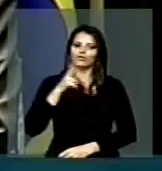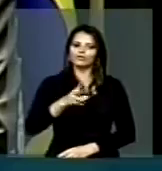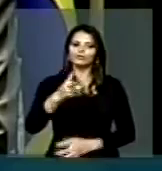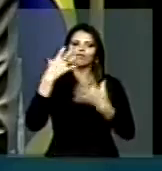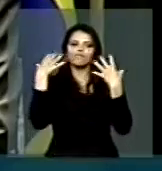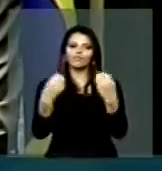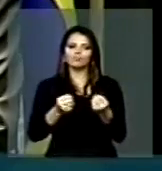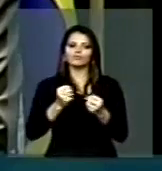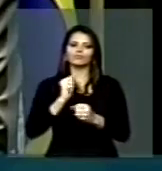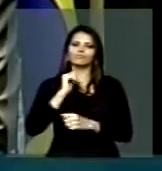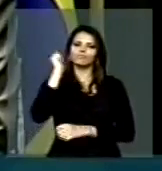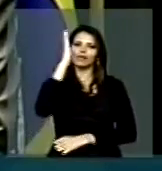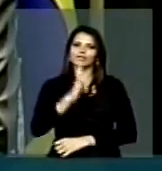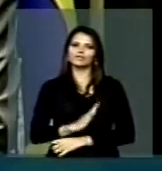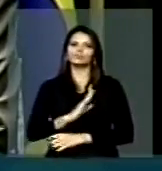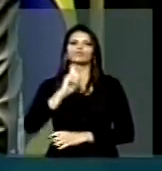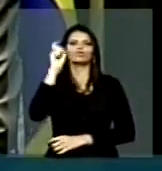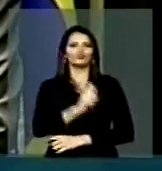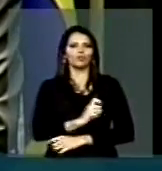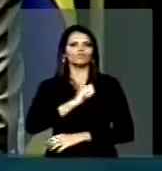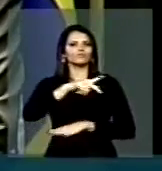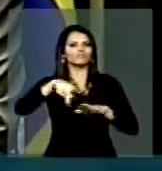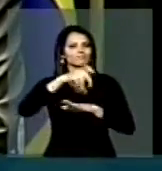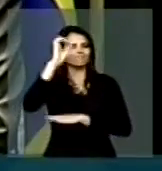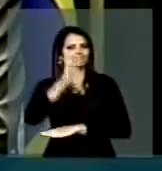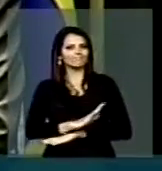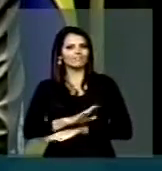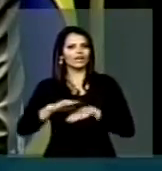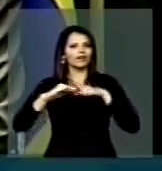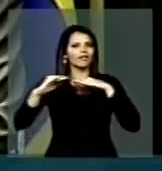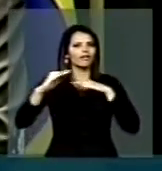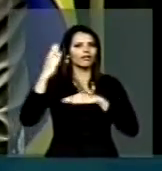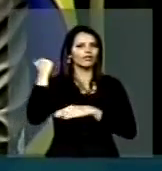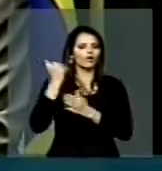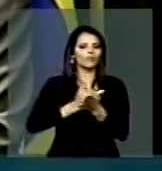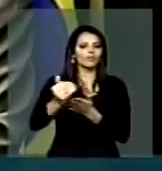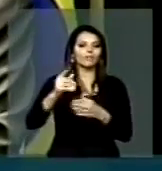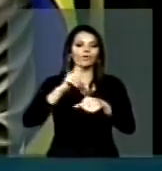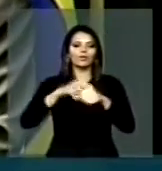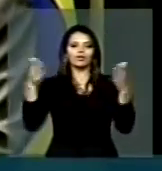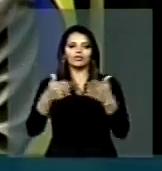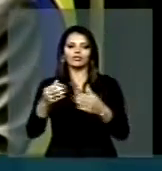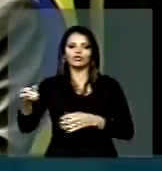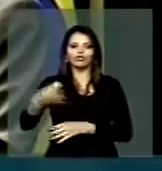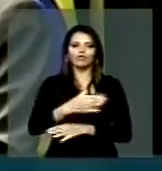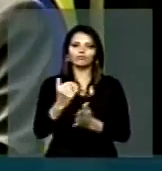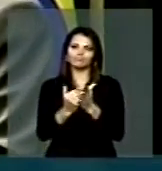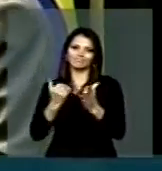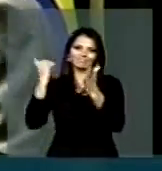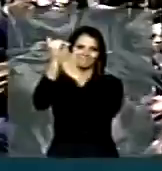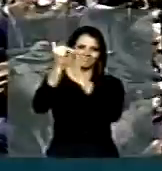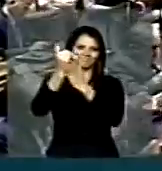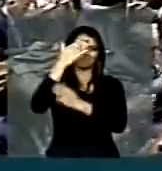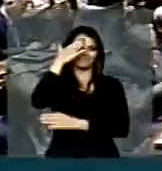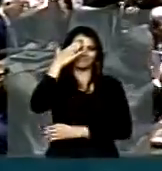um grande país, somos um grande país. A estabilidade foi apenas o começo, está no momento de um novo salto. Muito